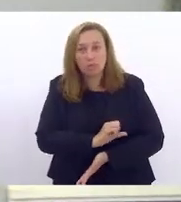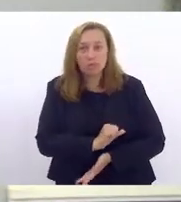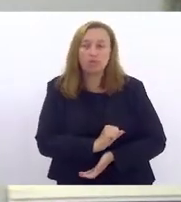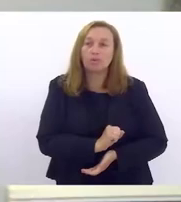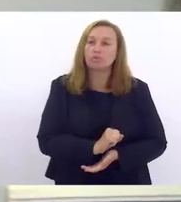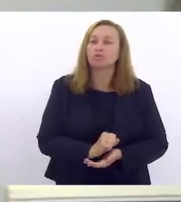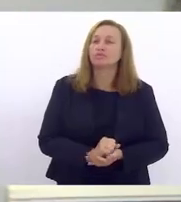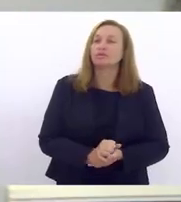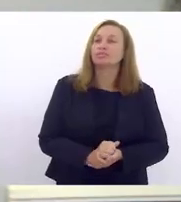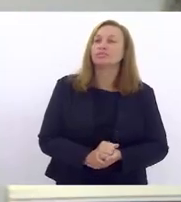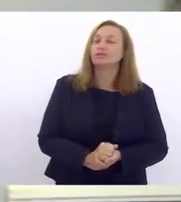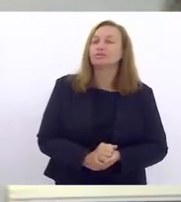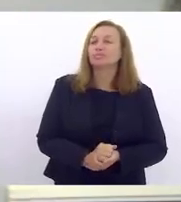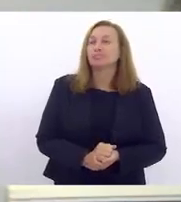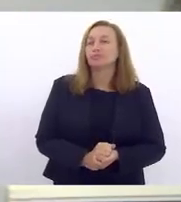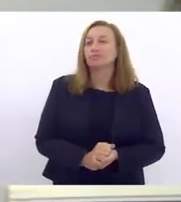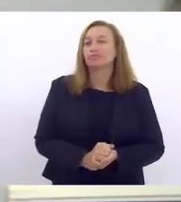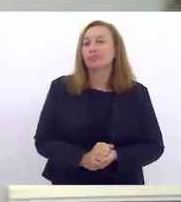intuito de cuidar.